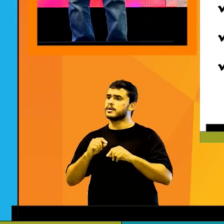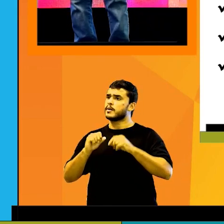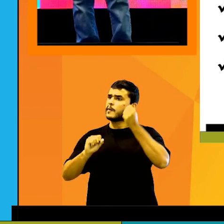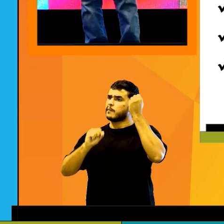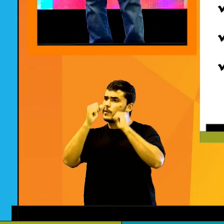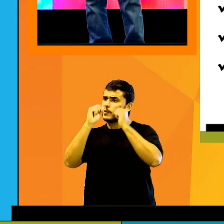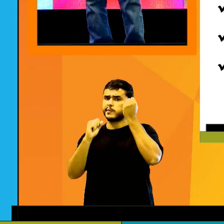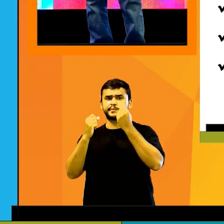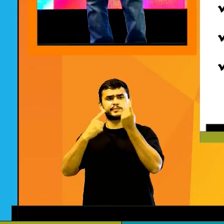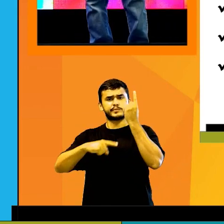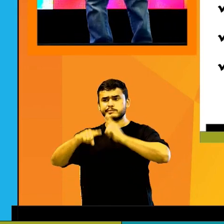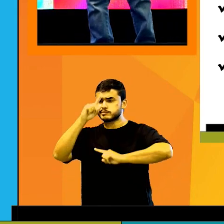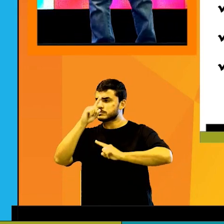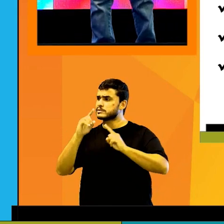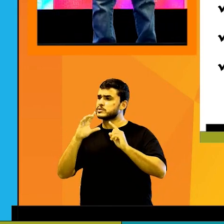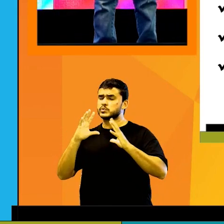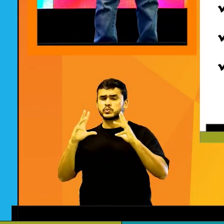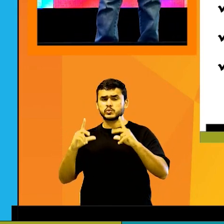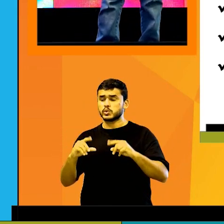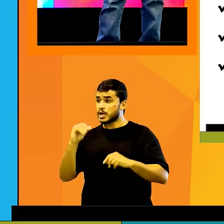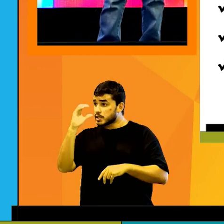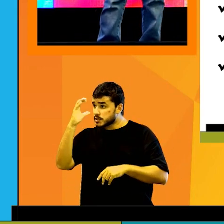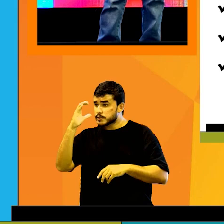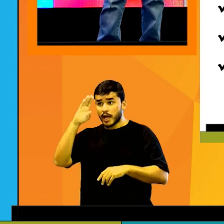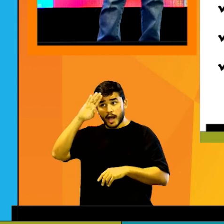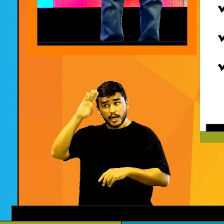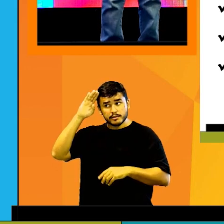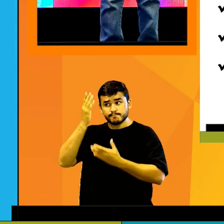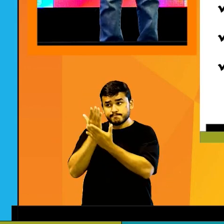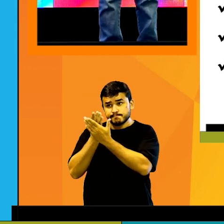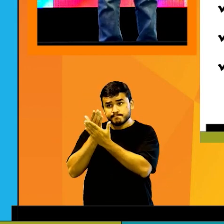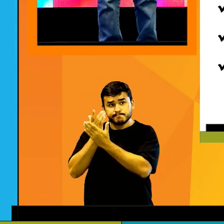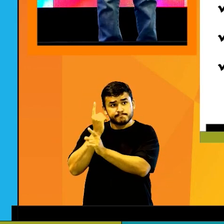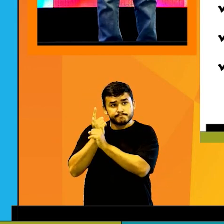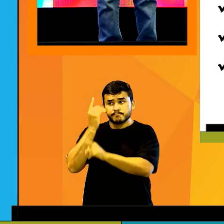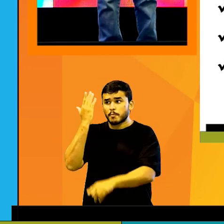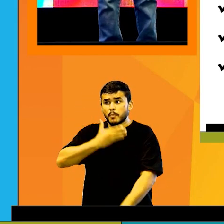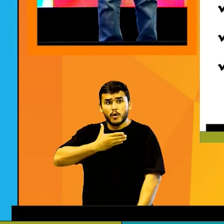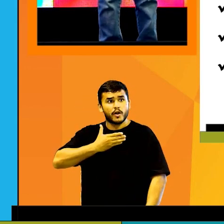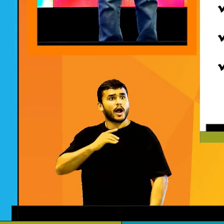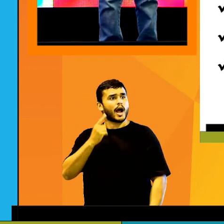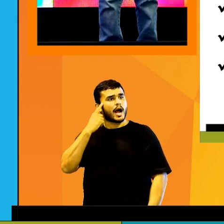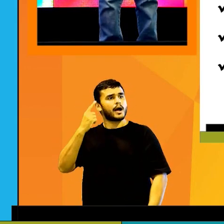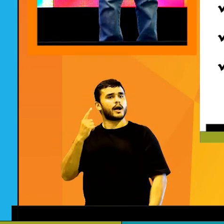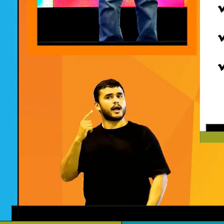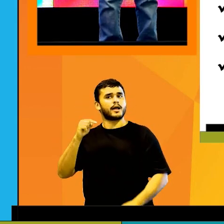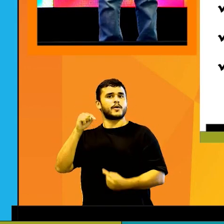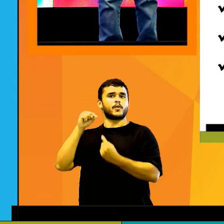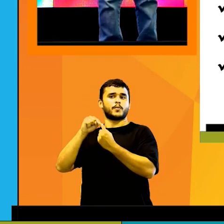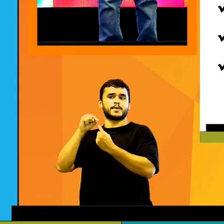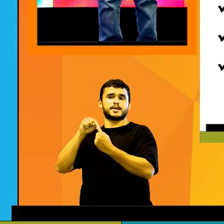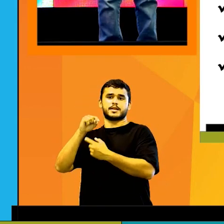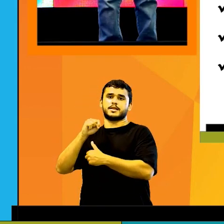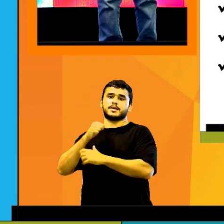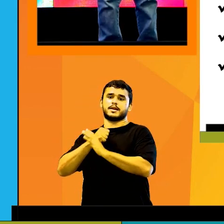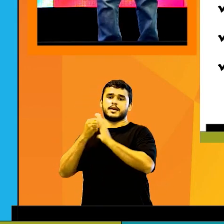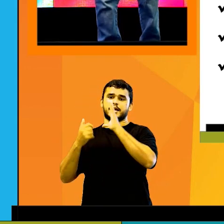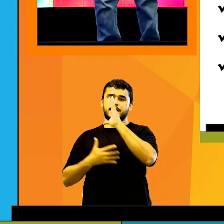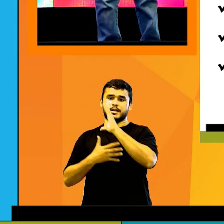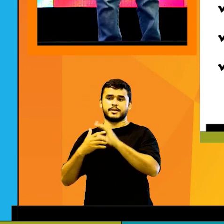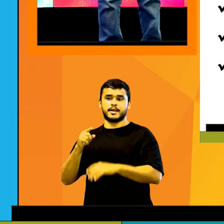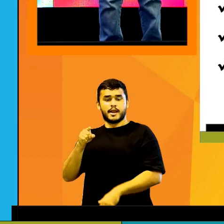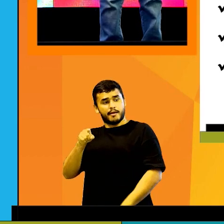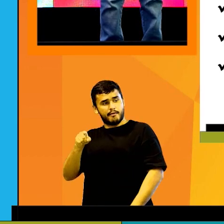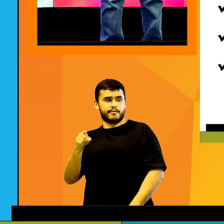de cientificismo, de racionalismo, que se tornaram as raízes da escola realista. E